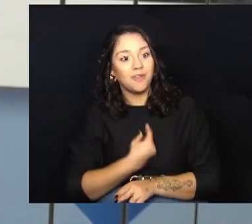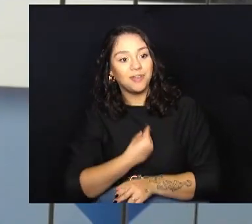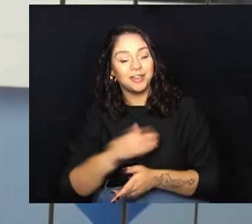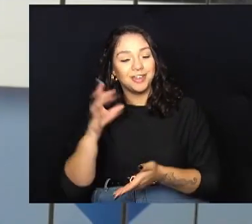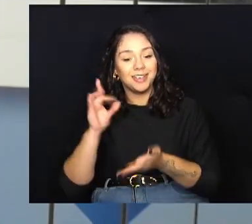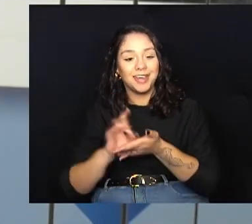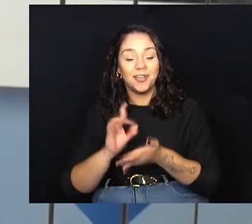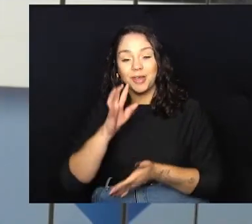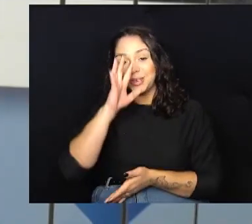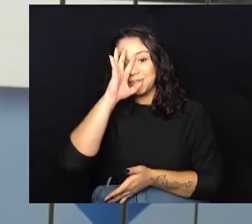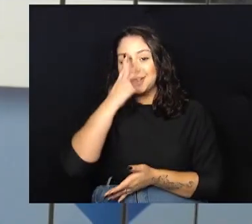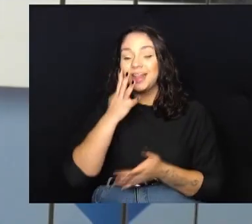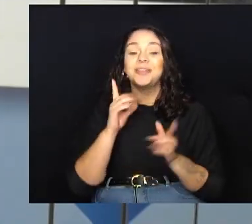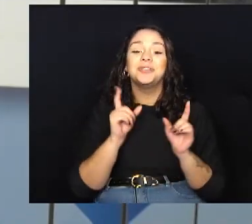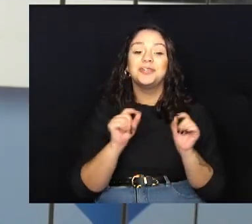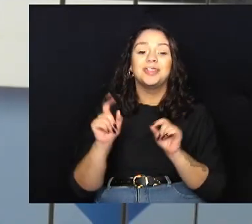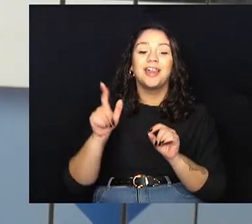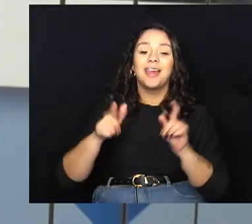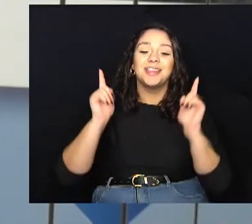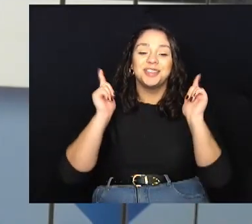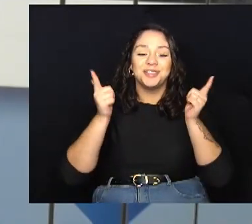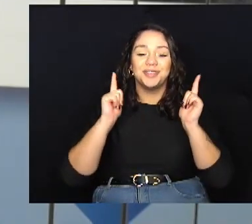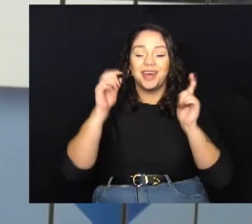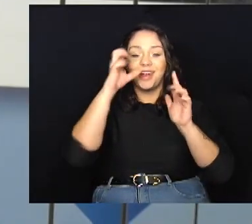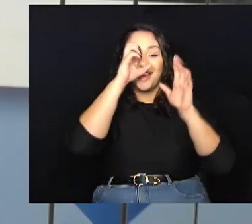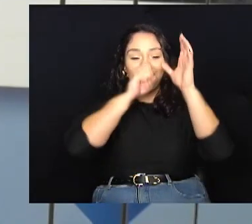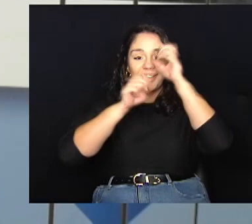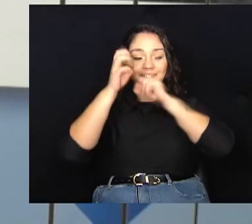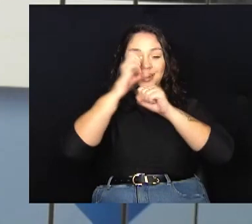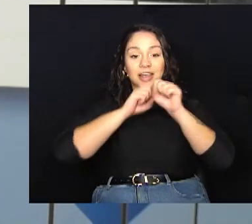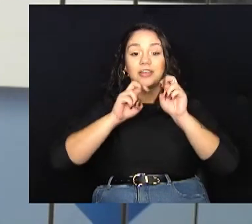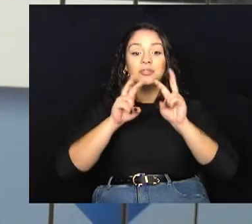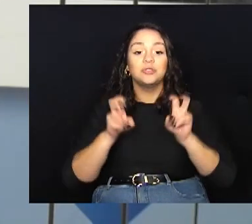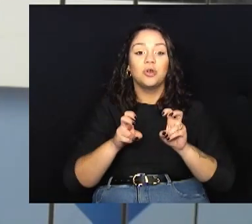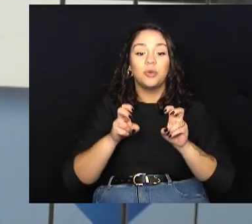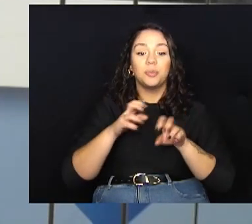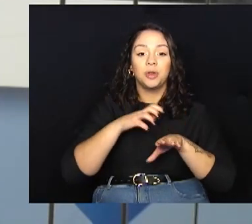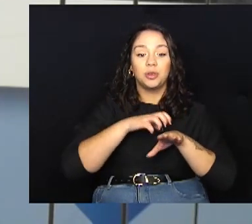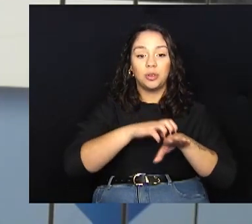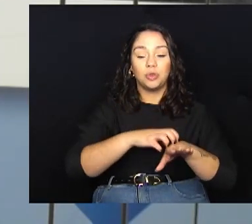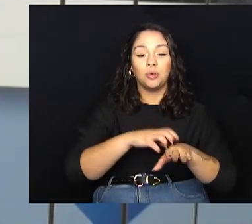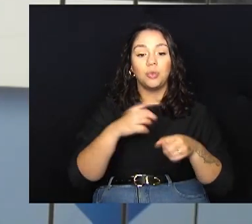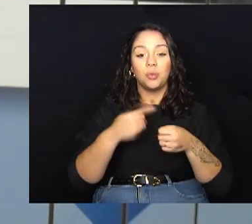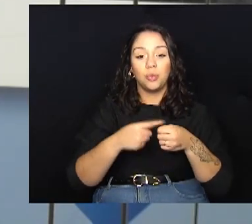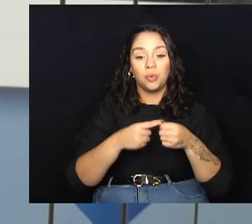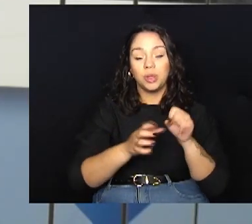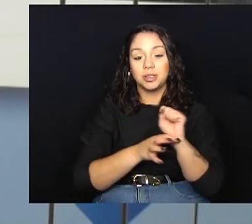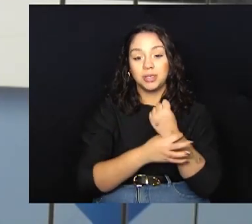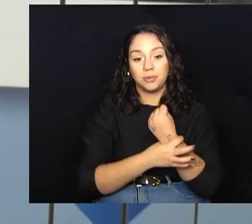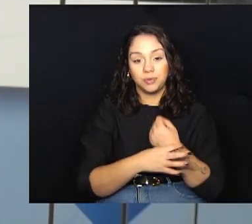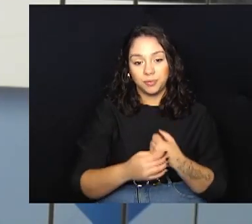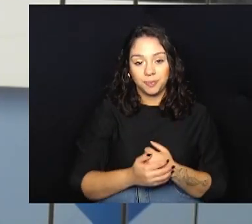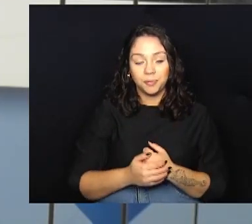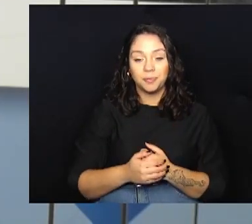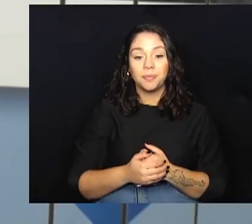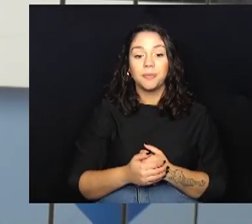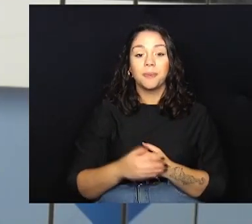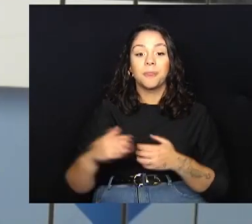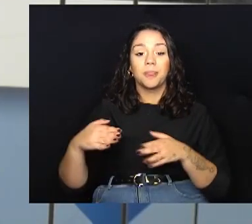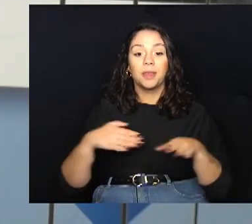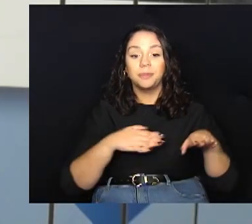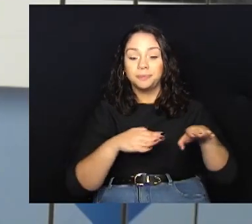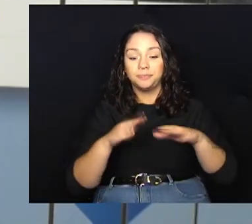o resultado é diversão e aprendizado sobre mobilidade urbana segura durante o percurso as crianças